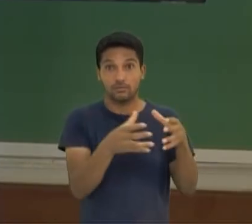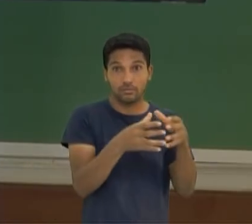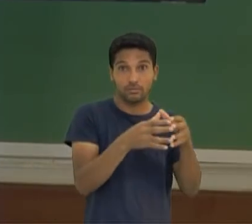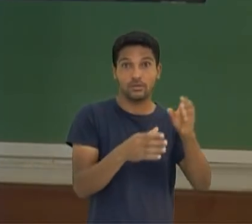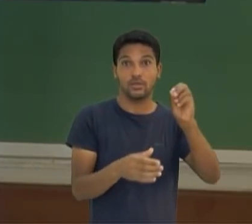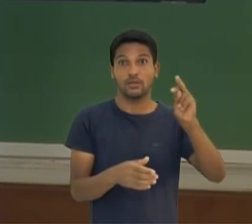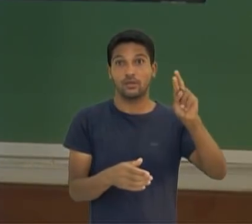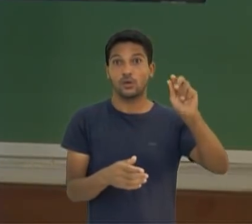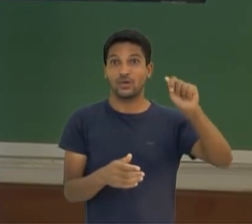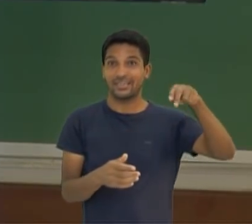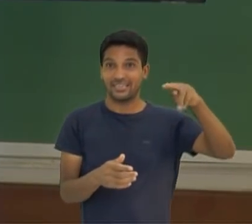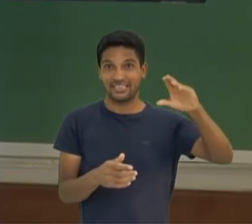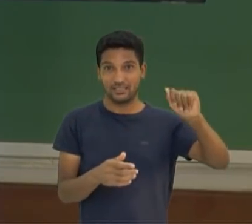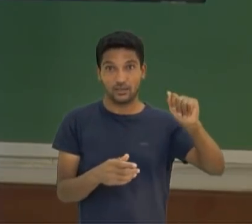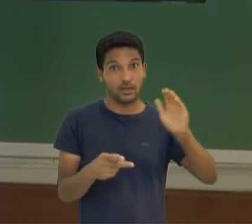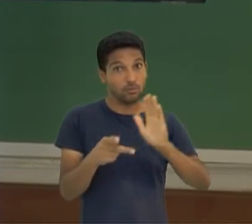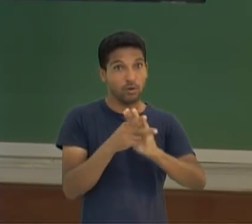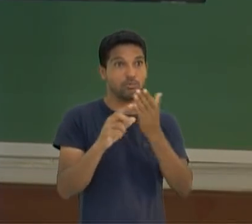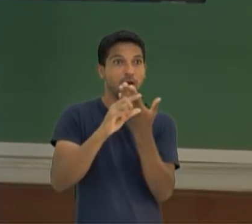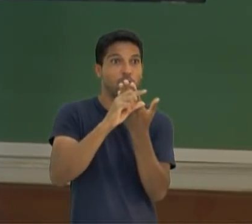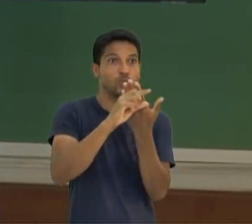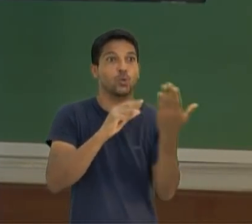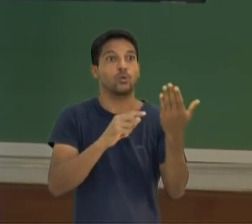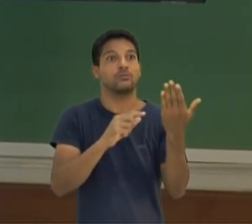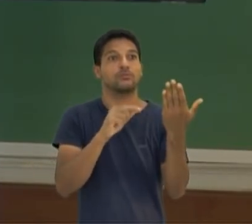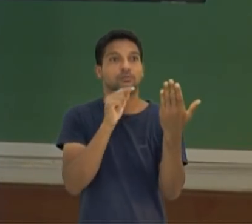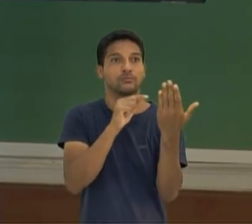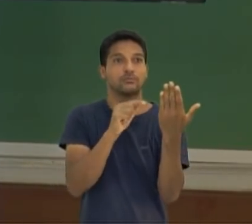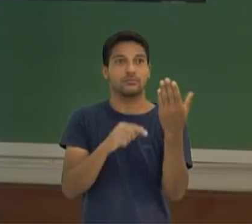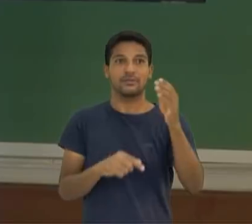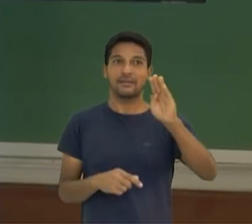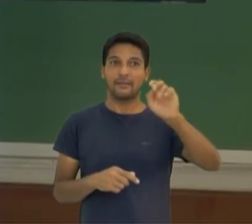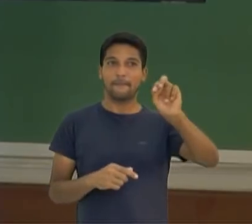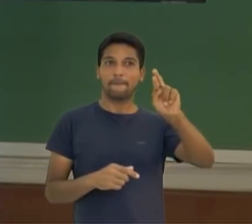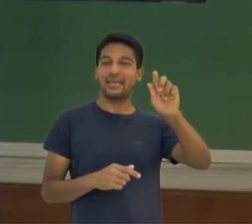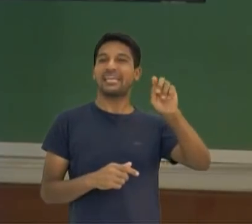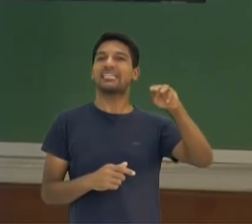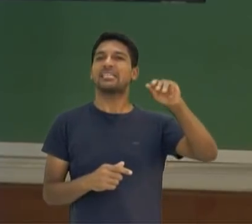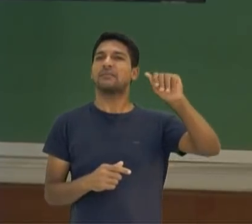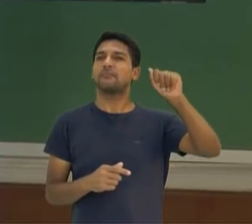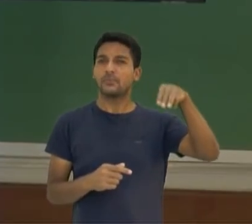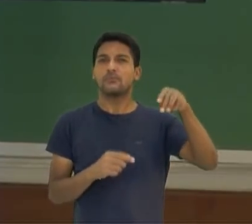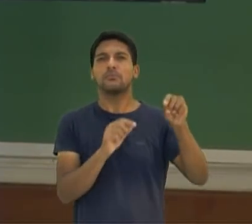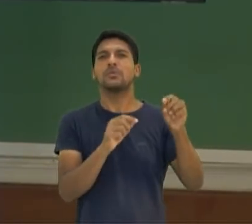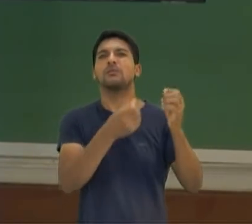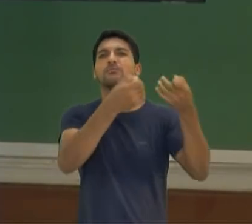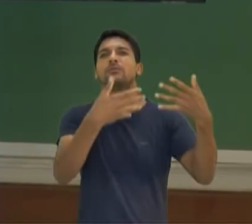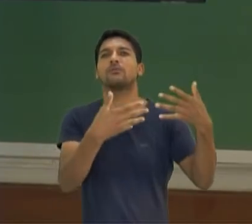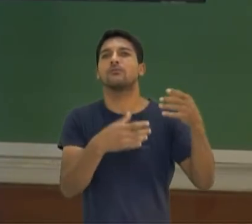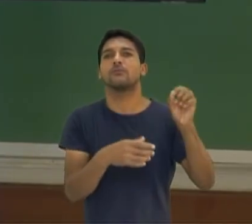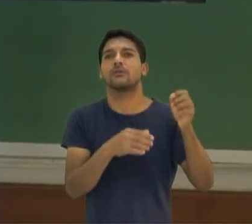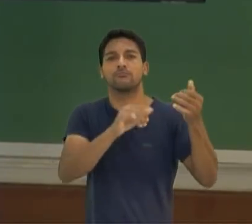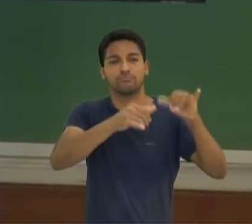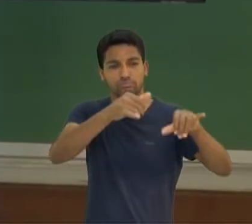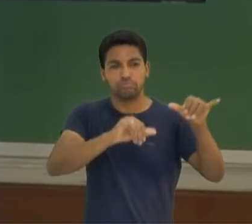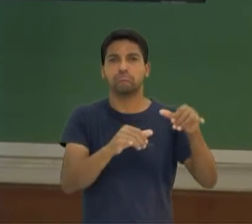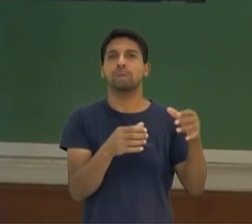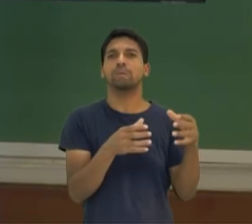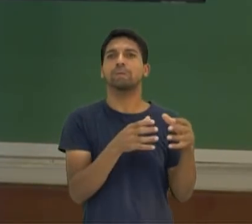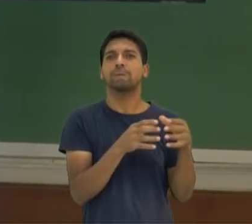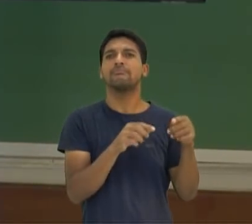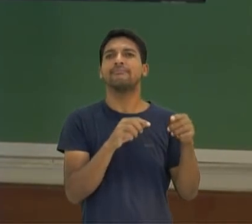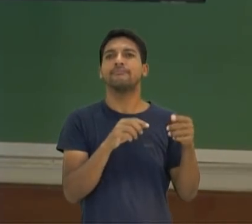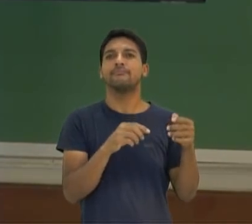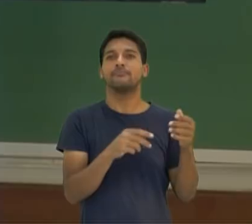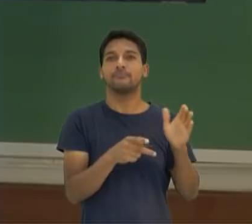orgânica segundo Bergman, beleza? Então, qual que é química orgânica, galera? Segundo nosso amigo Bergman,